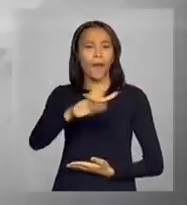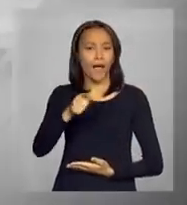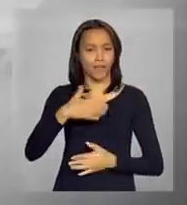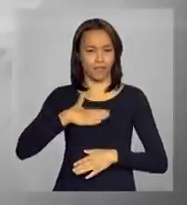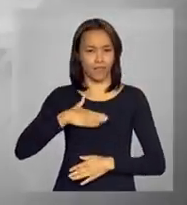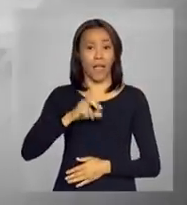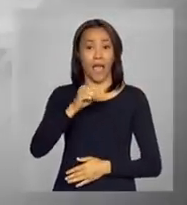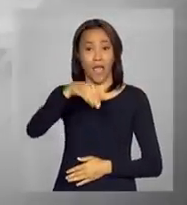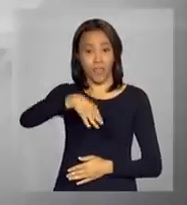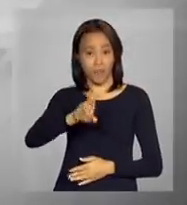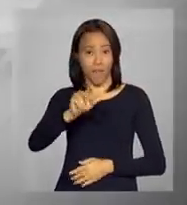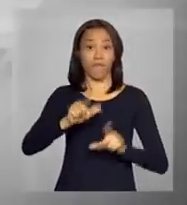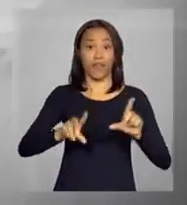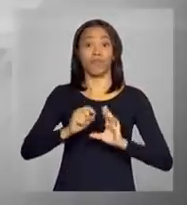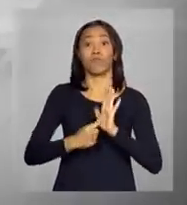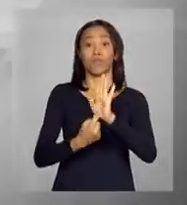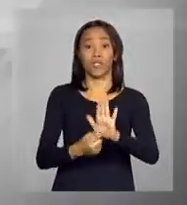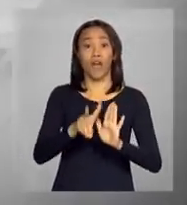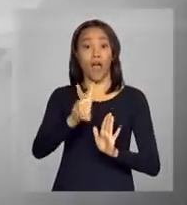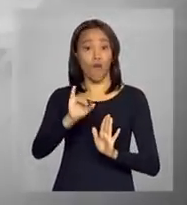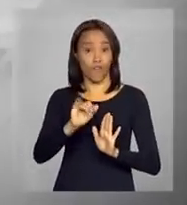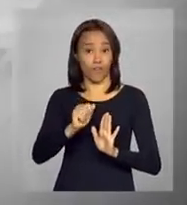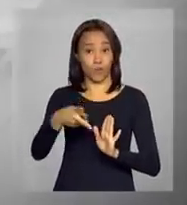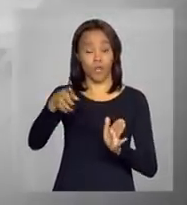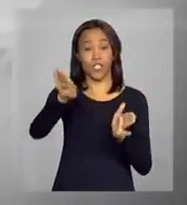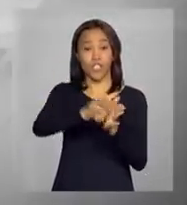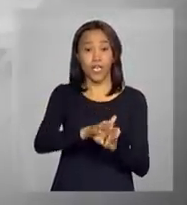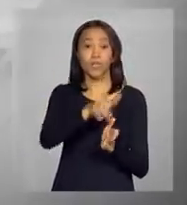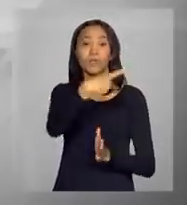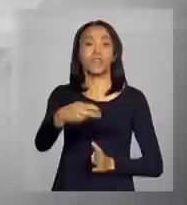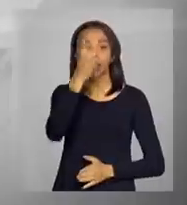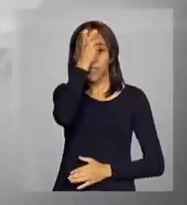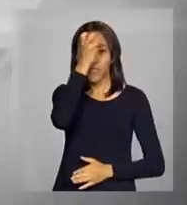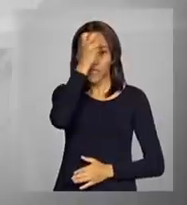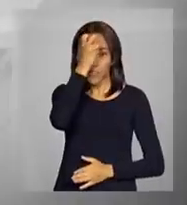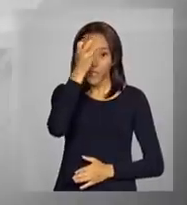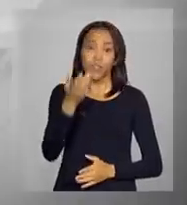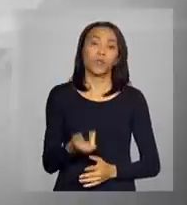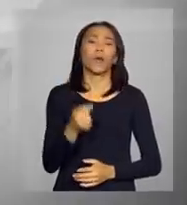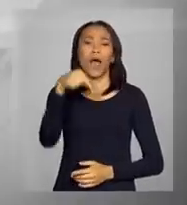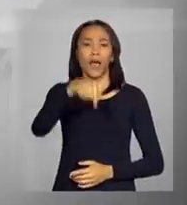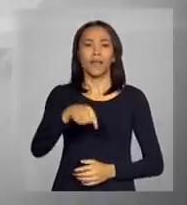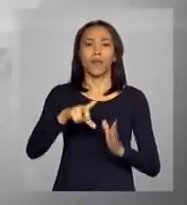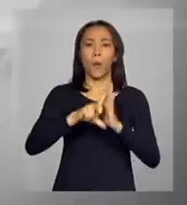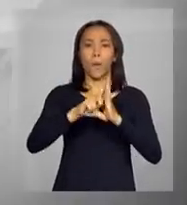a NBR vai transmitir ao vivo a chegada do presidente do Egito, Mohamed Mursi, ao